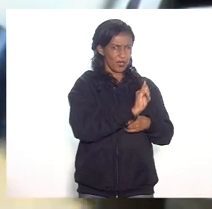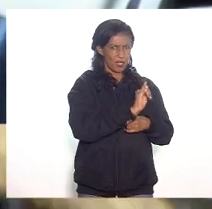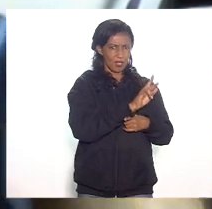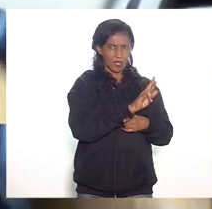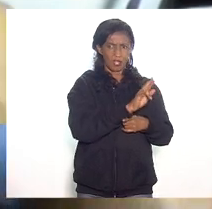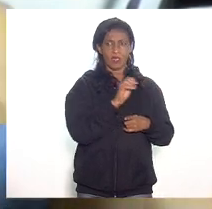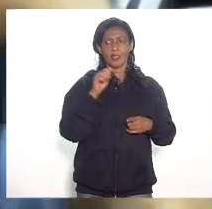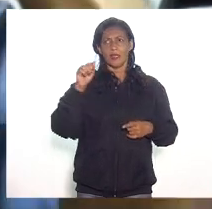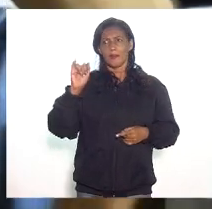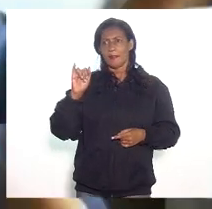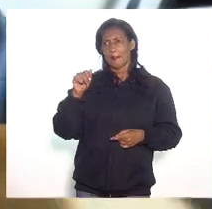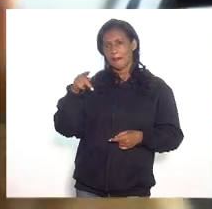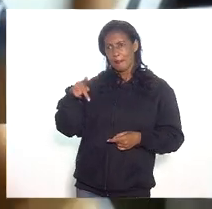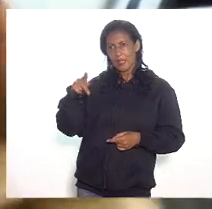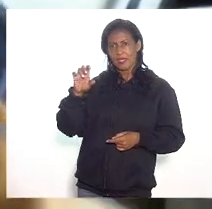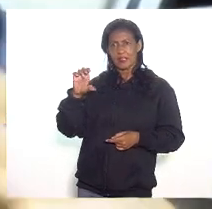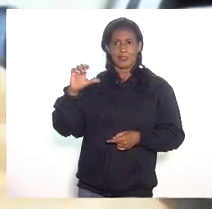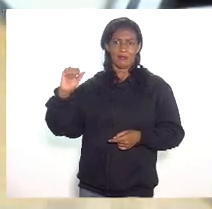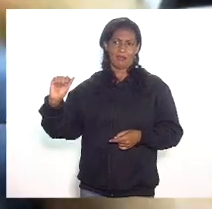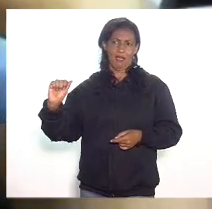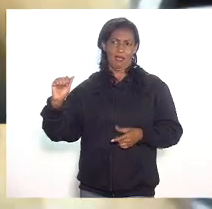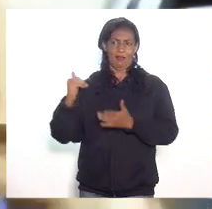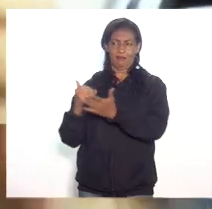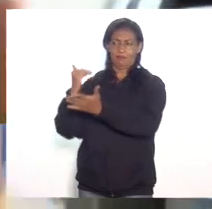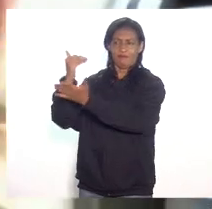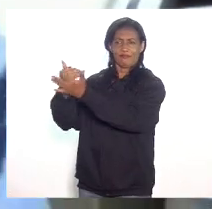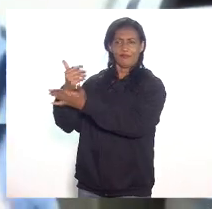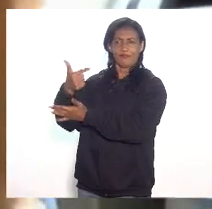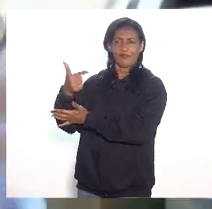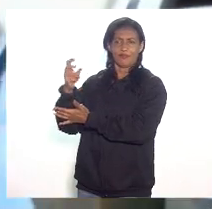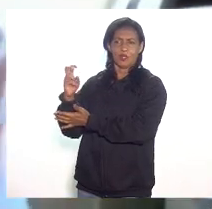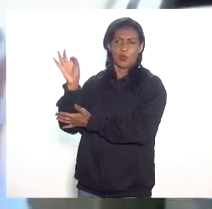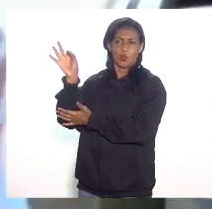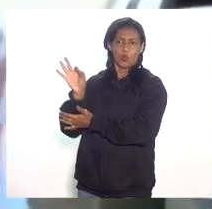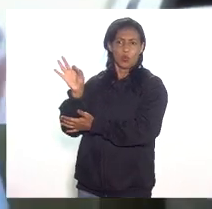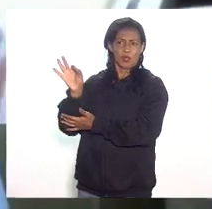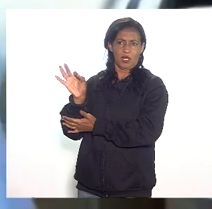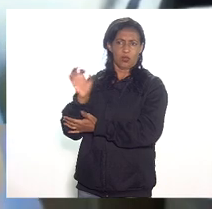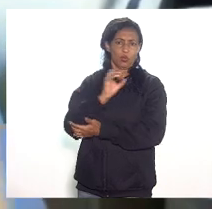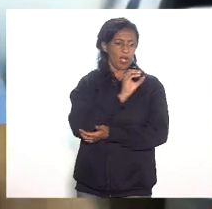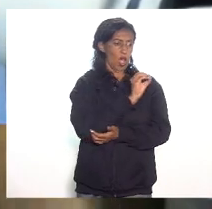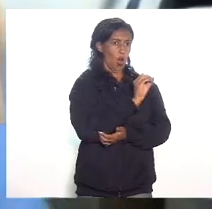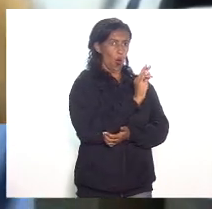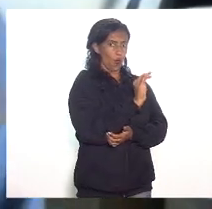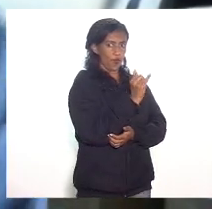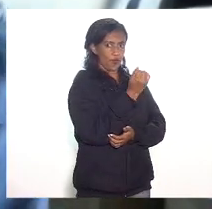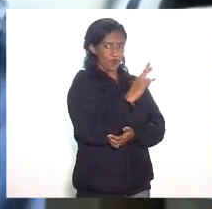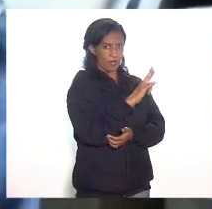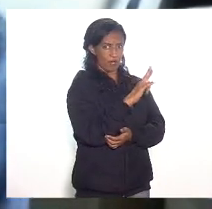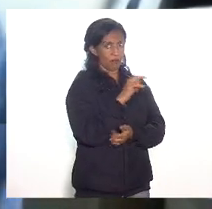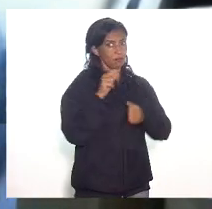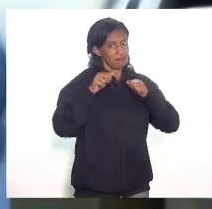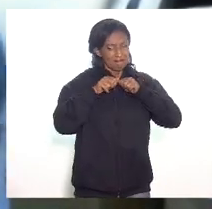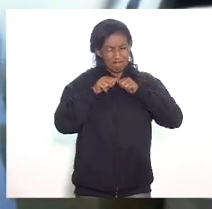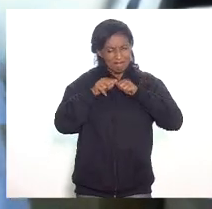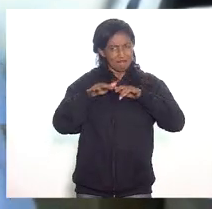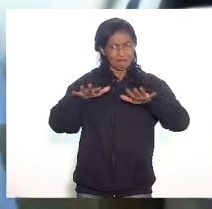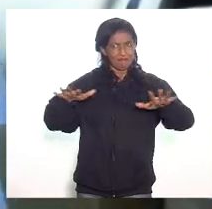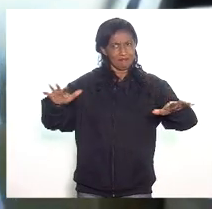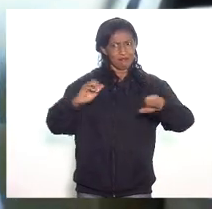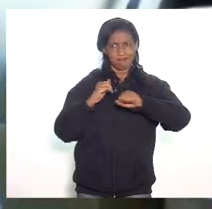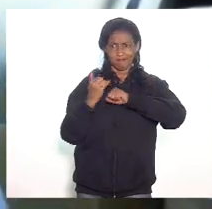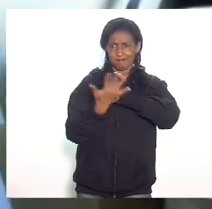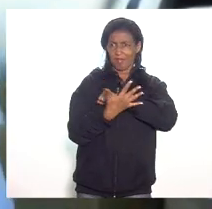O IPCA cresceu mais de 25% do que a UFIR. Em plena pandemia, não é